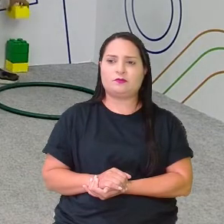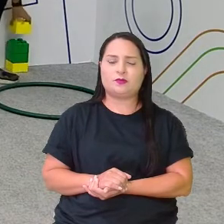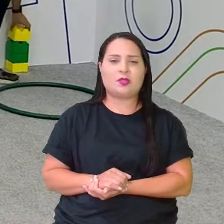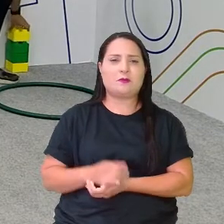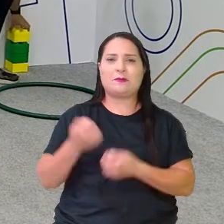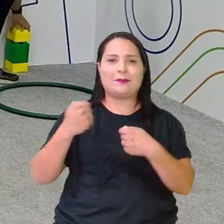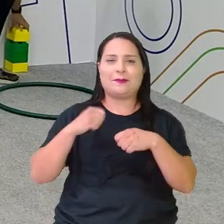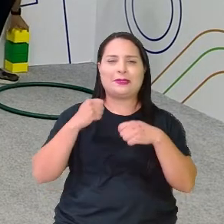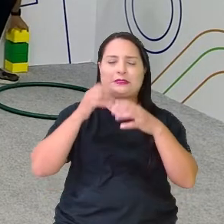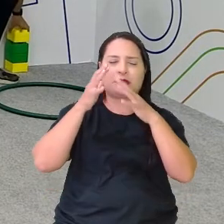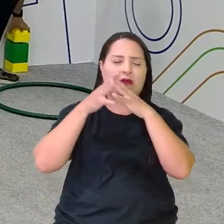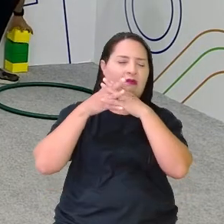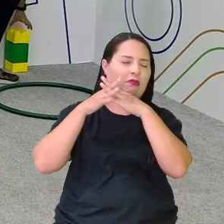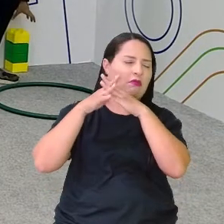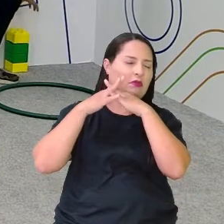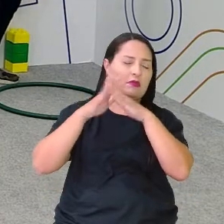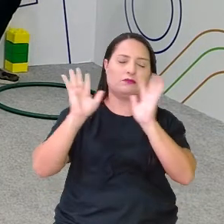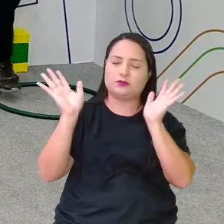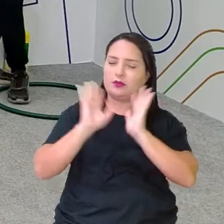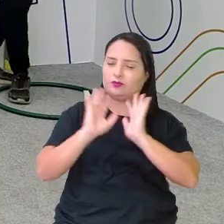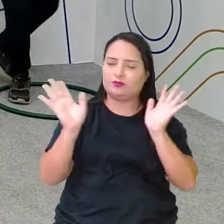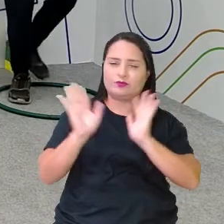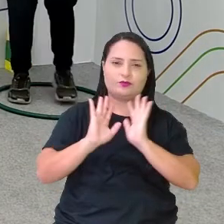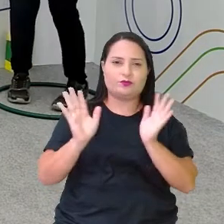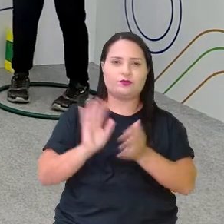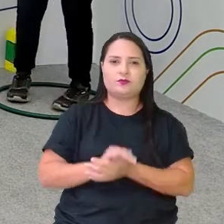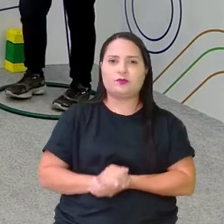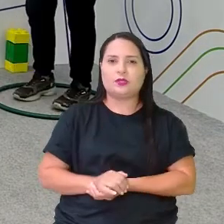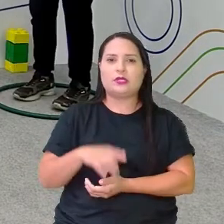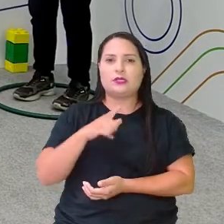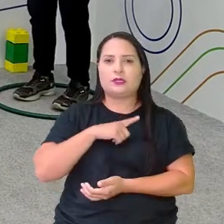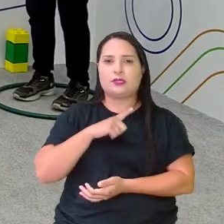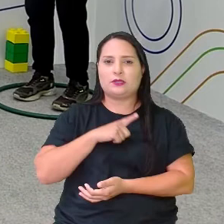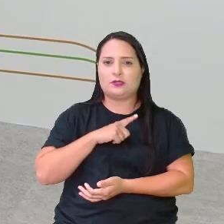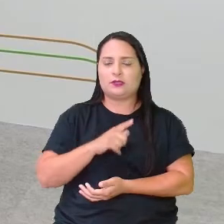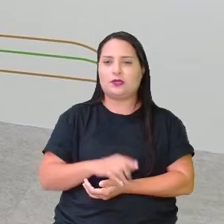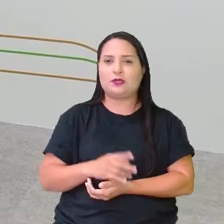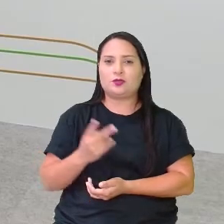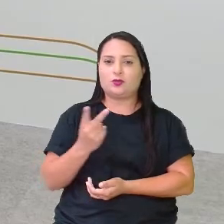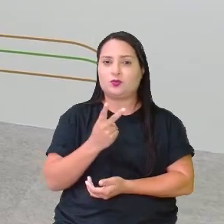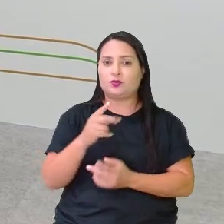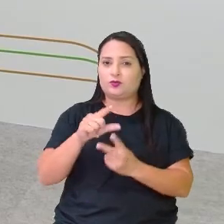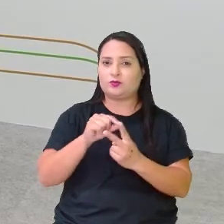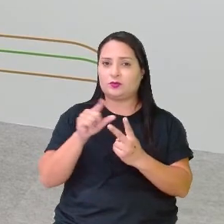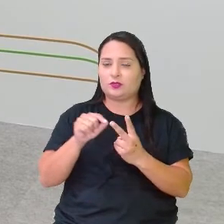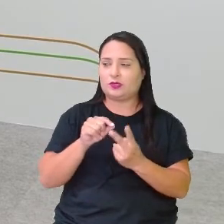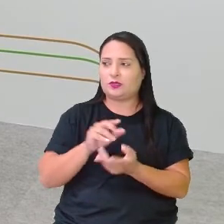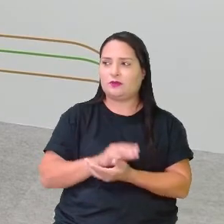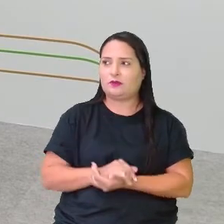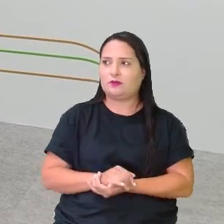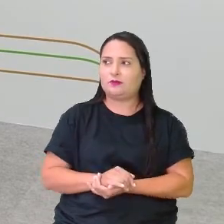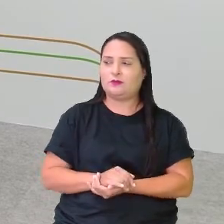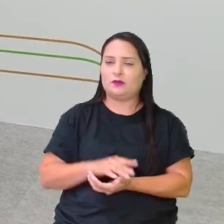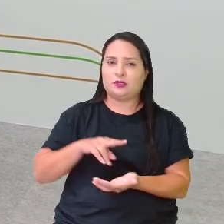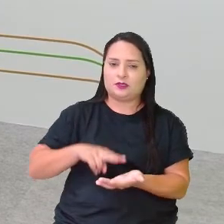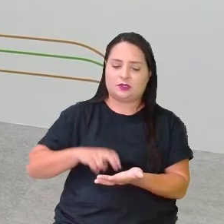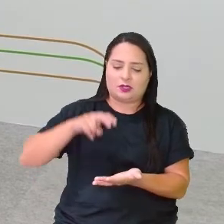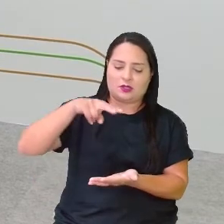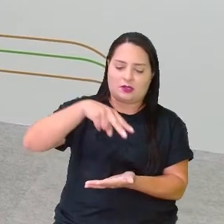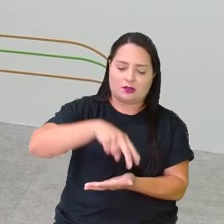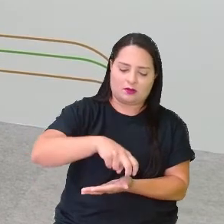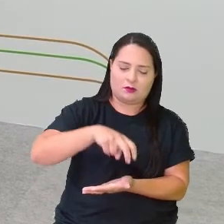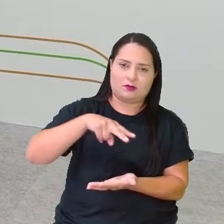não. Aí, ó, tem 2 opções aqui para a gente fazer esse salto. Saltar é sair de um lugar para o outro,